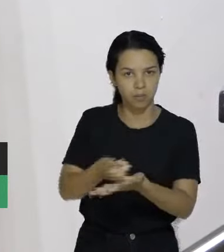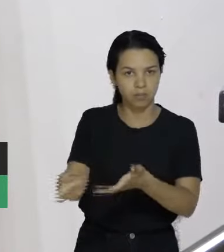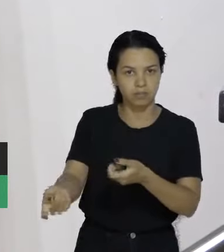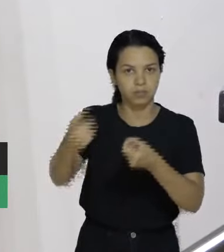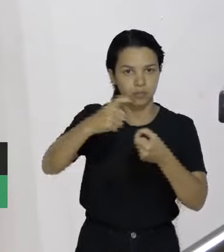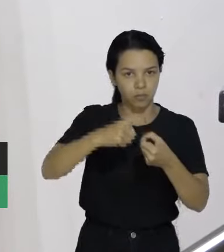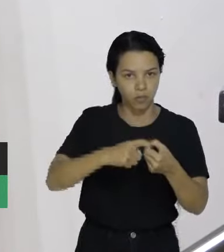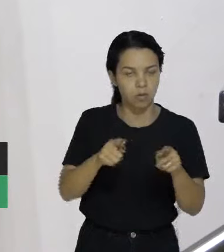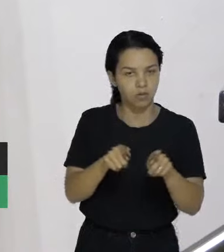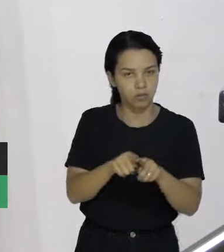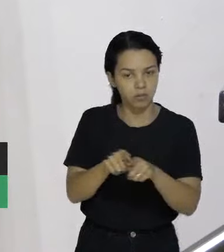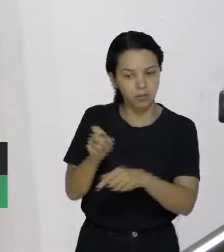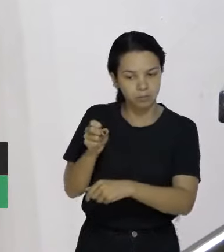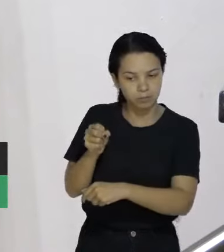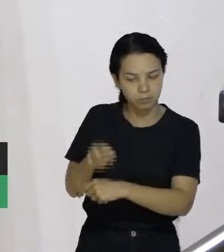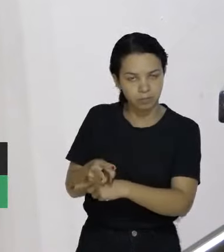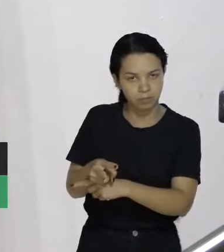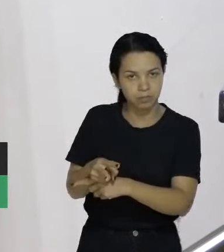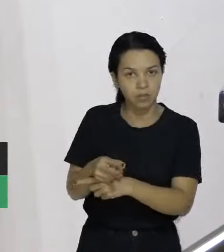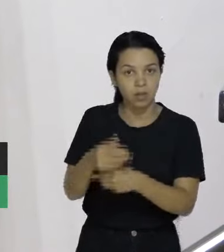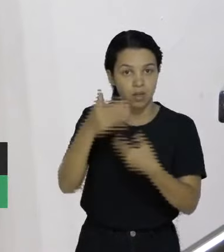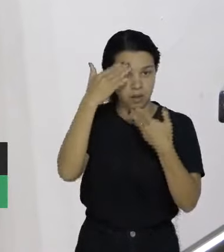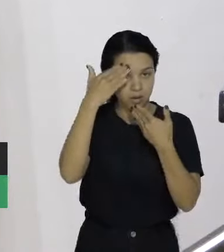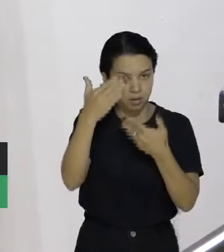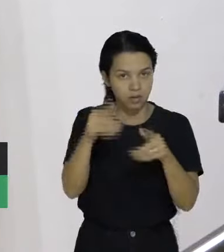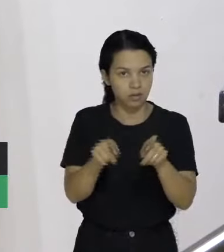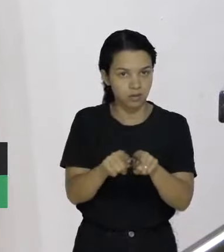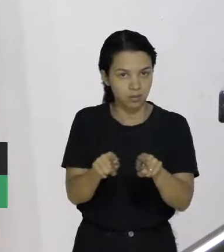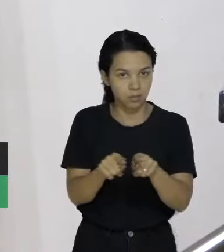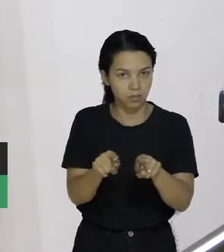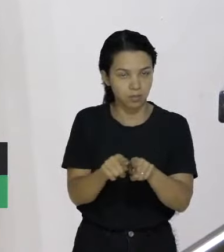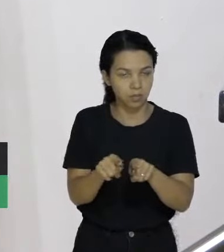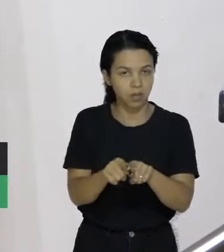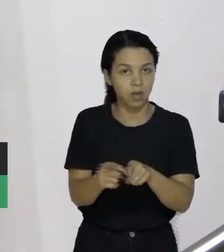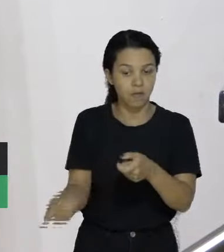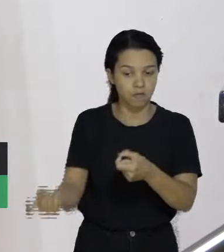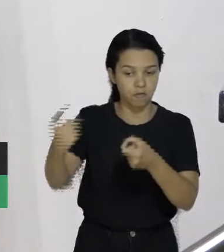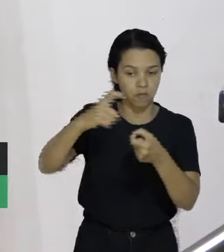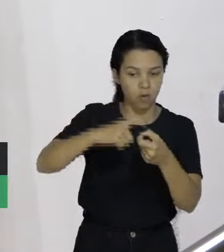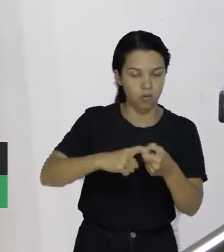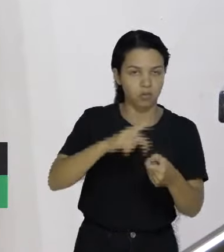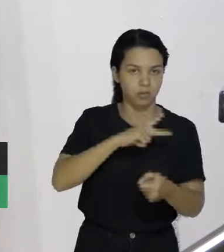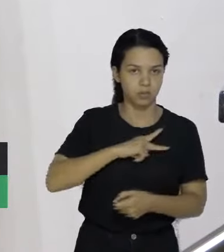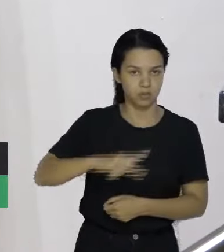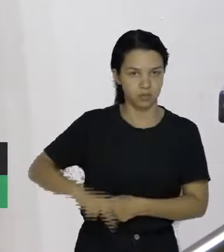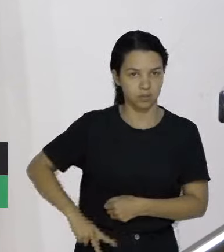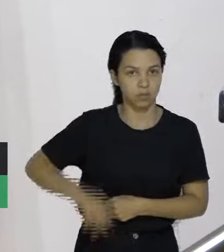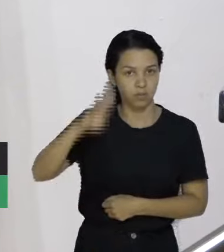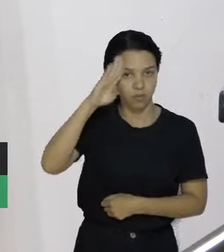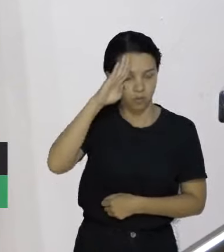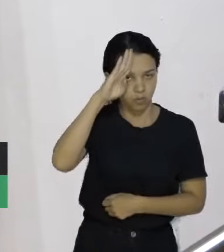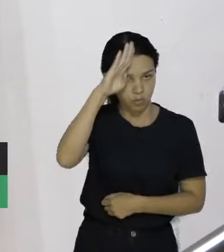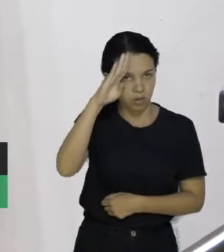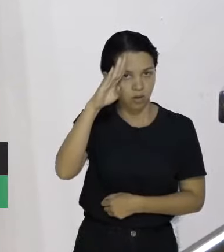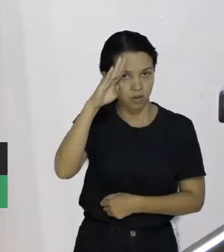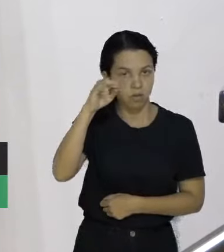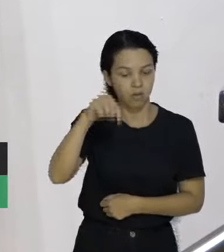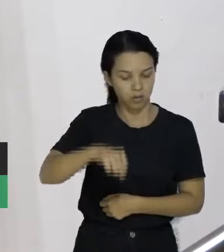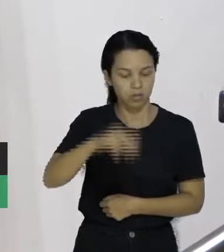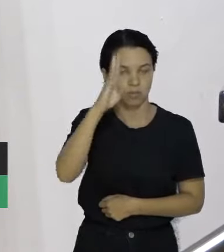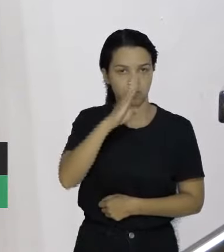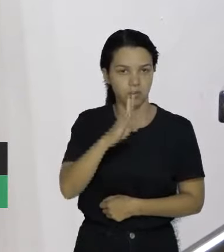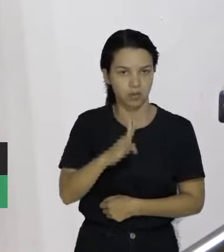agradecer a volta do nosso Presidente bolsonaro ao Brasil que faça junto e o nosso